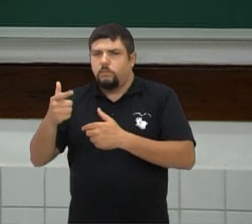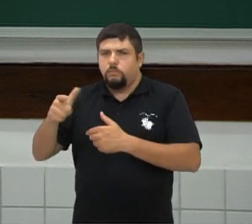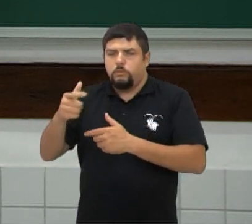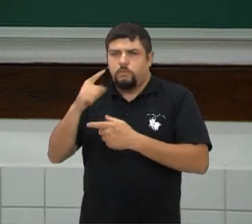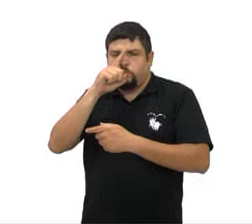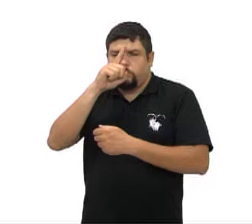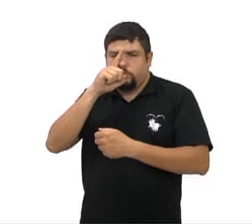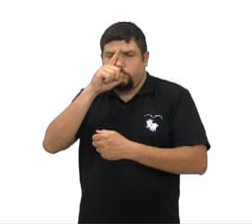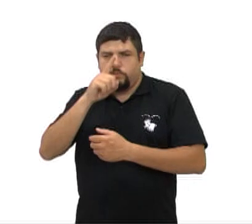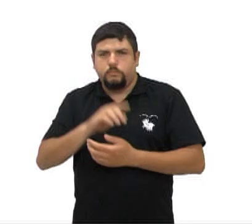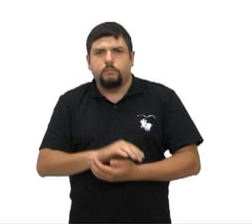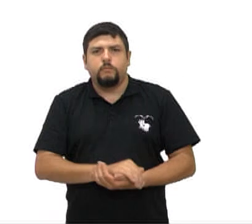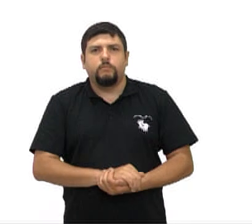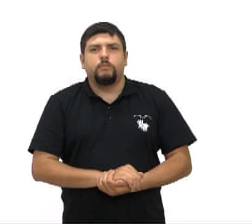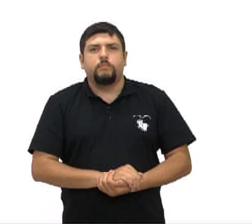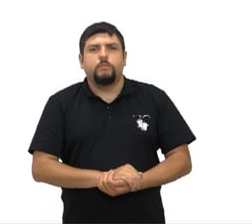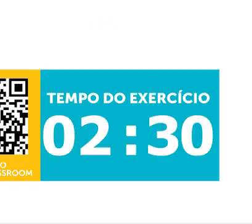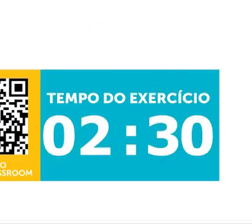com vocês.